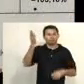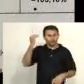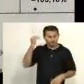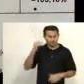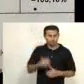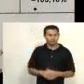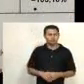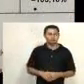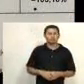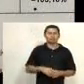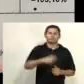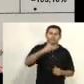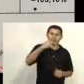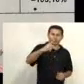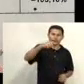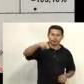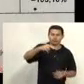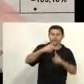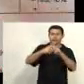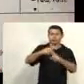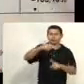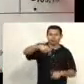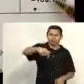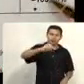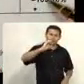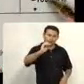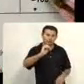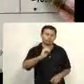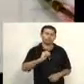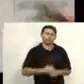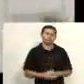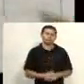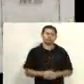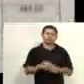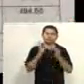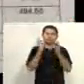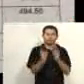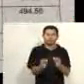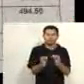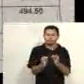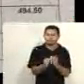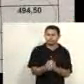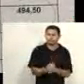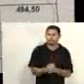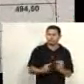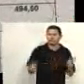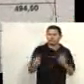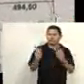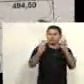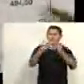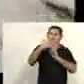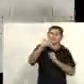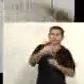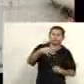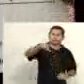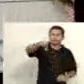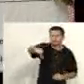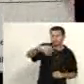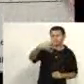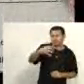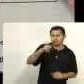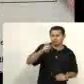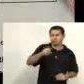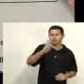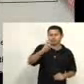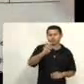Então, PN vezes Q0, PN vezes Q0 é justamente esse valor de